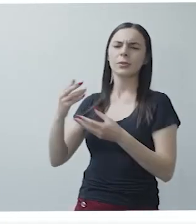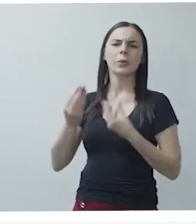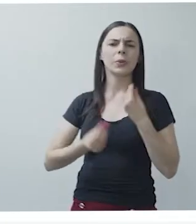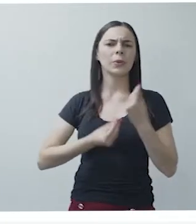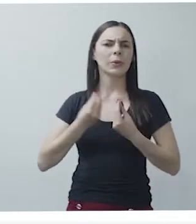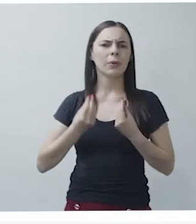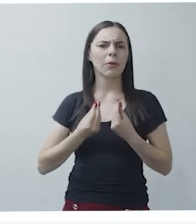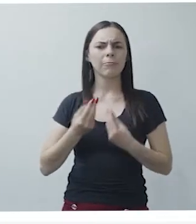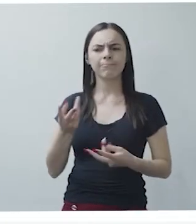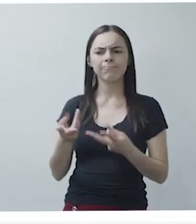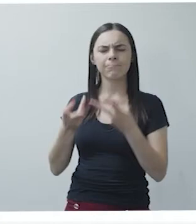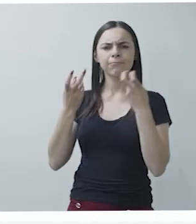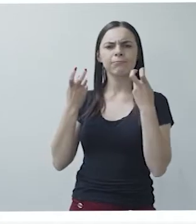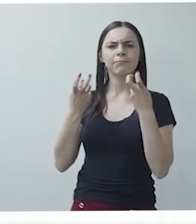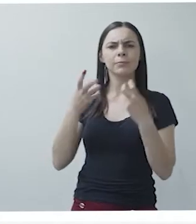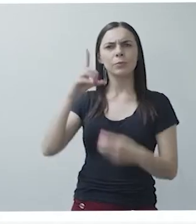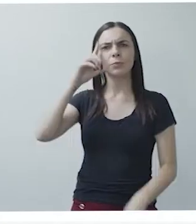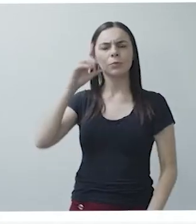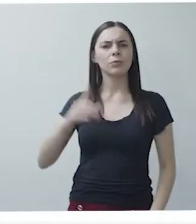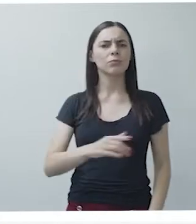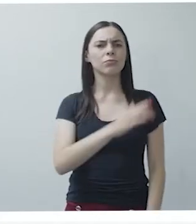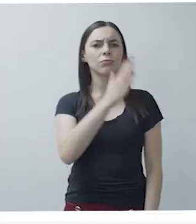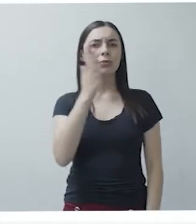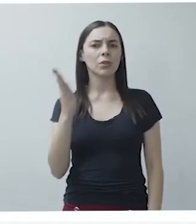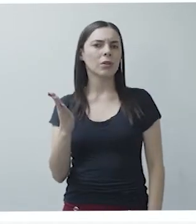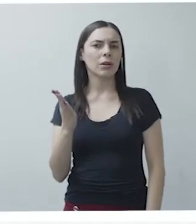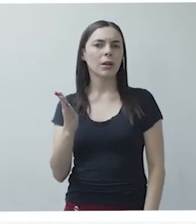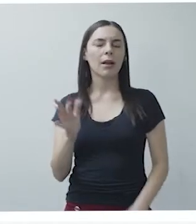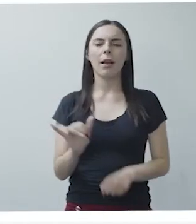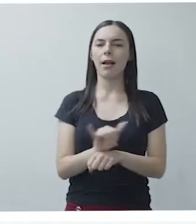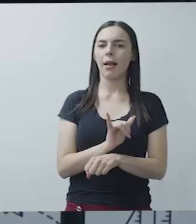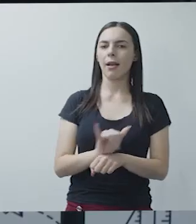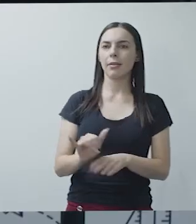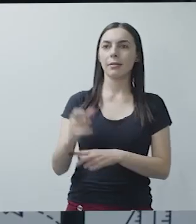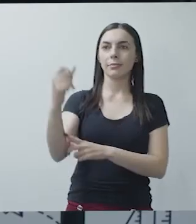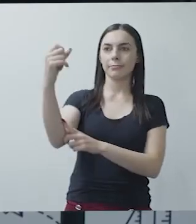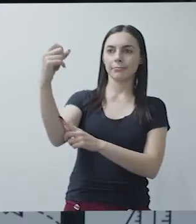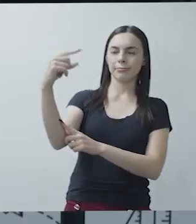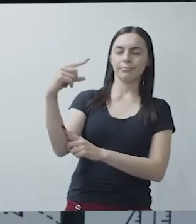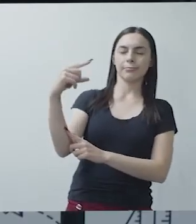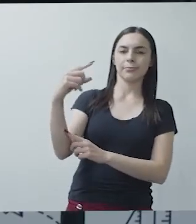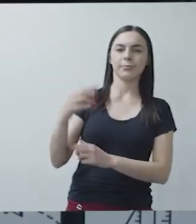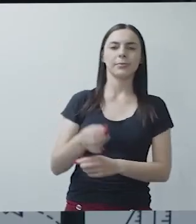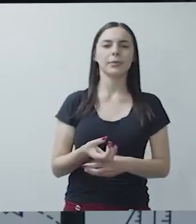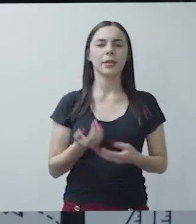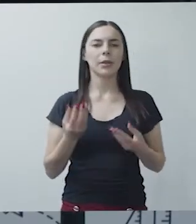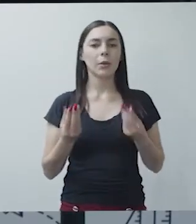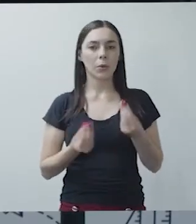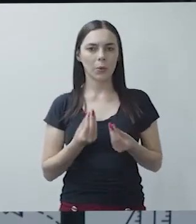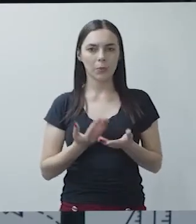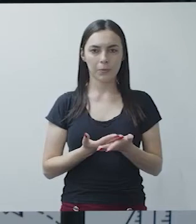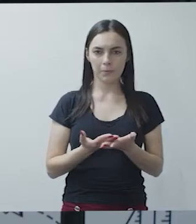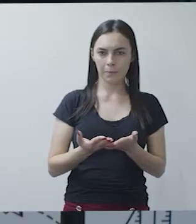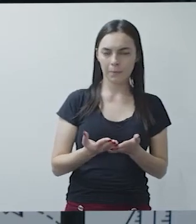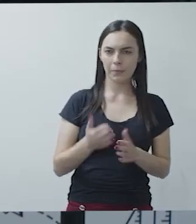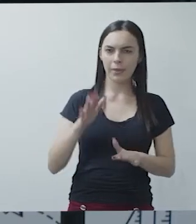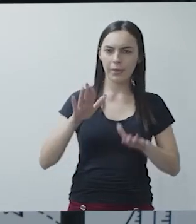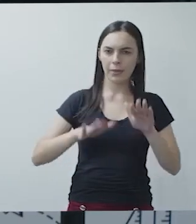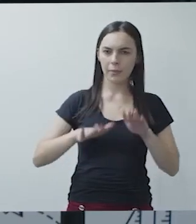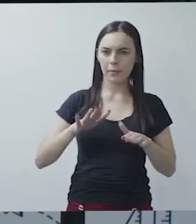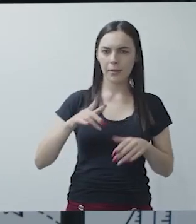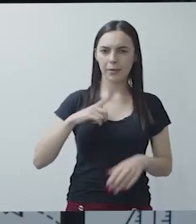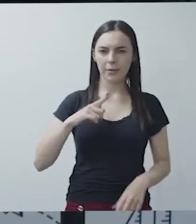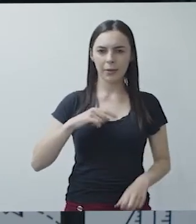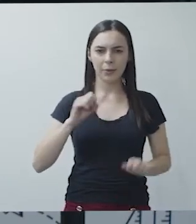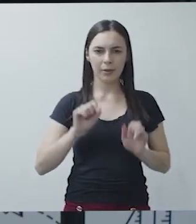né, através do sol. Então, primeiro eles observavam que o sol, conforme ficavam as